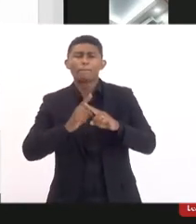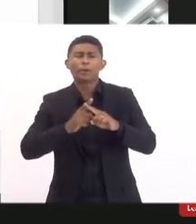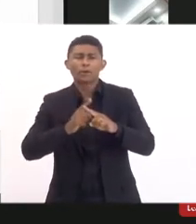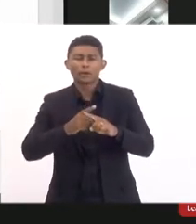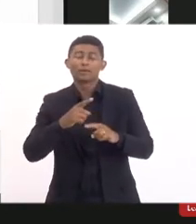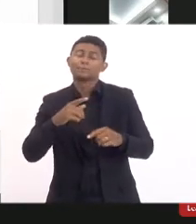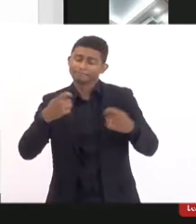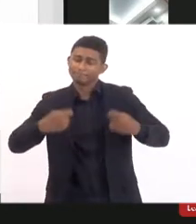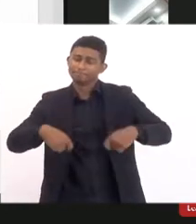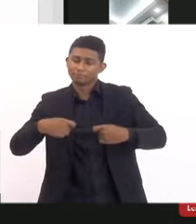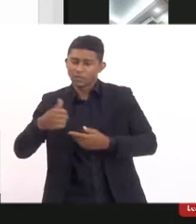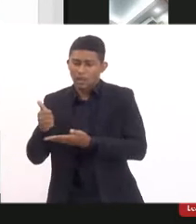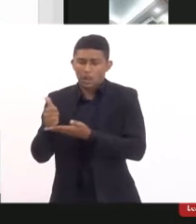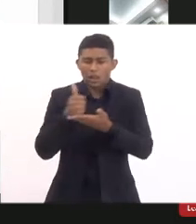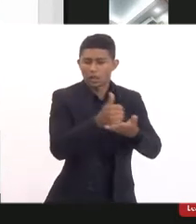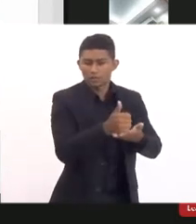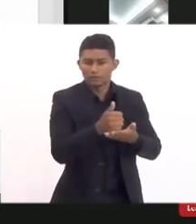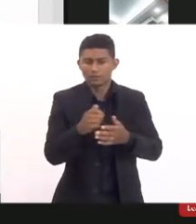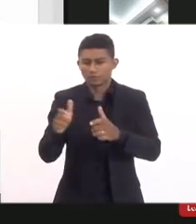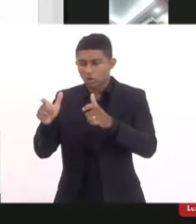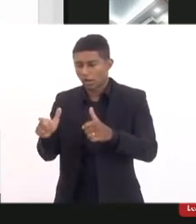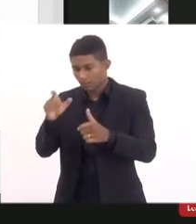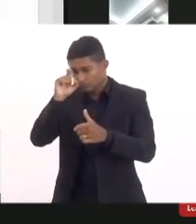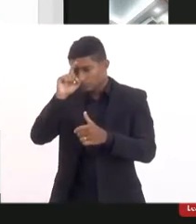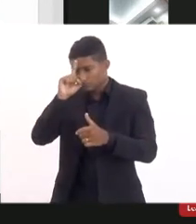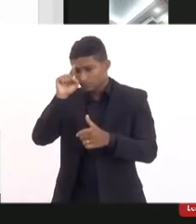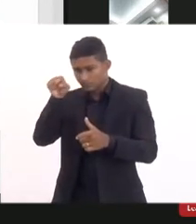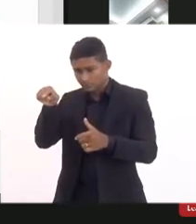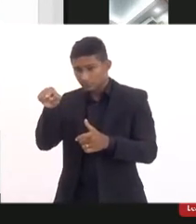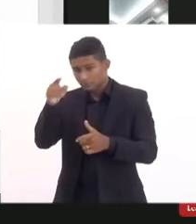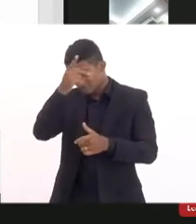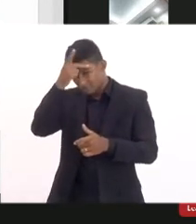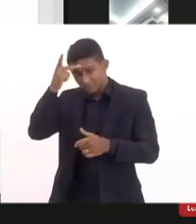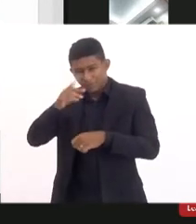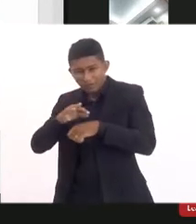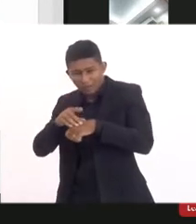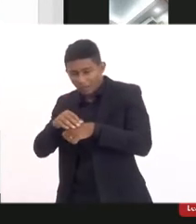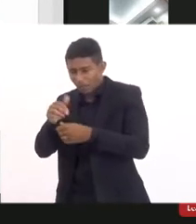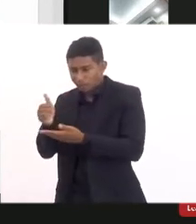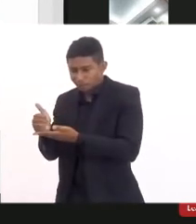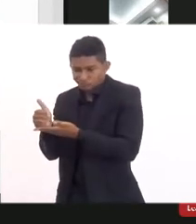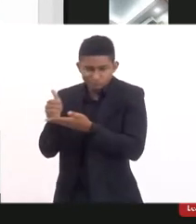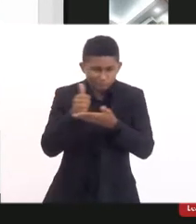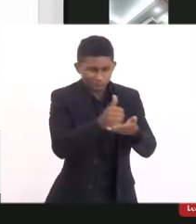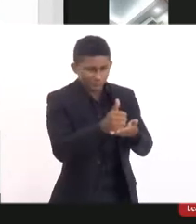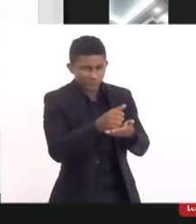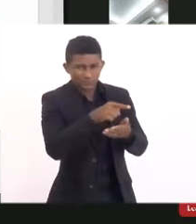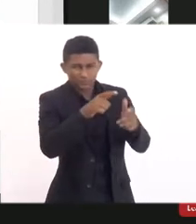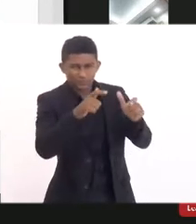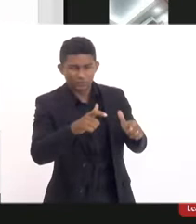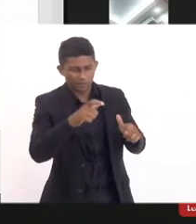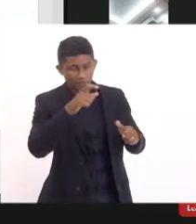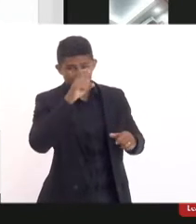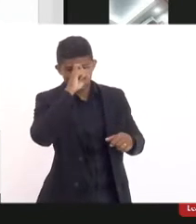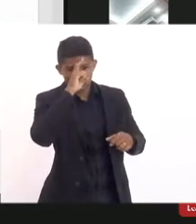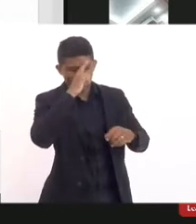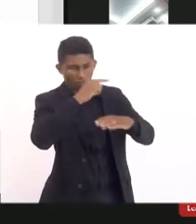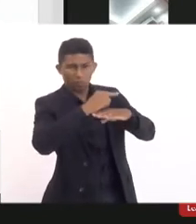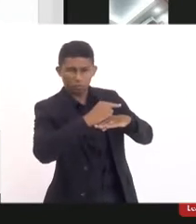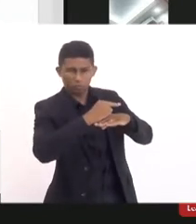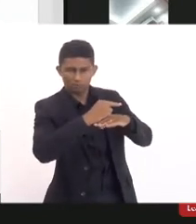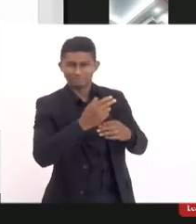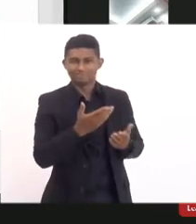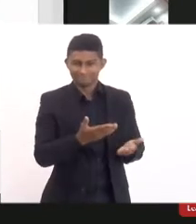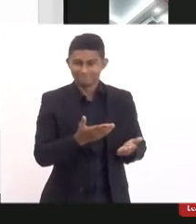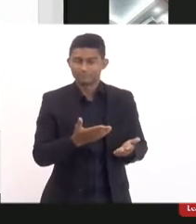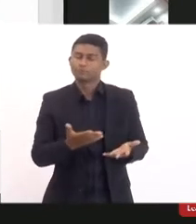da unidade onde ele está até a unidade que ele precisa de internação. Então, por isso, esse número. Aqui,